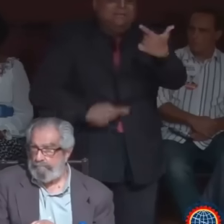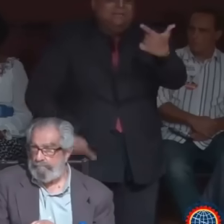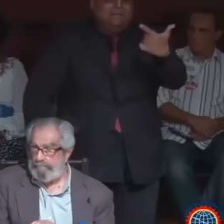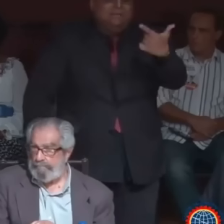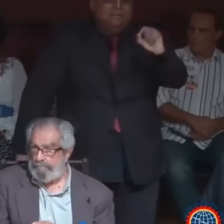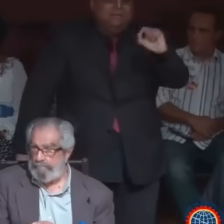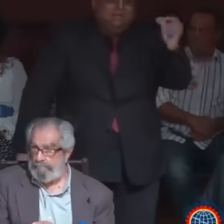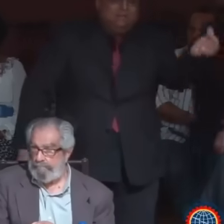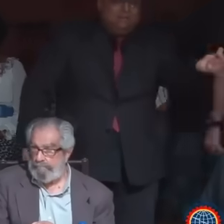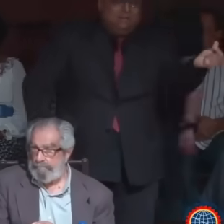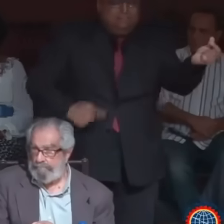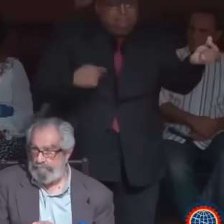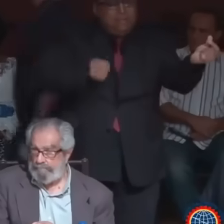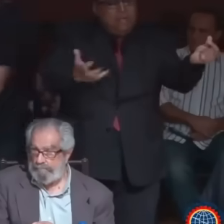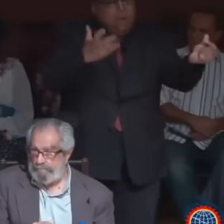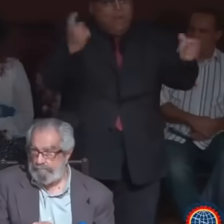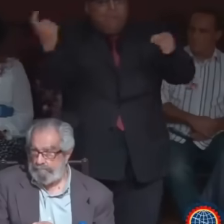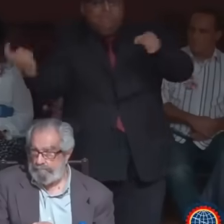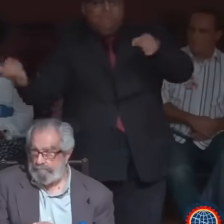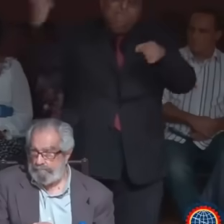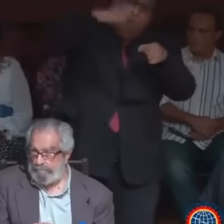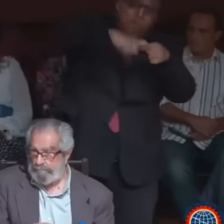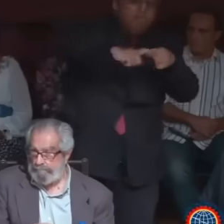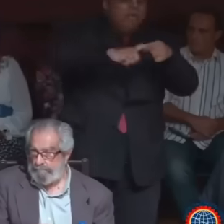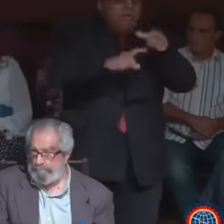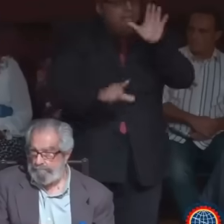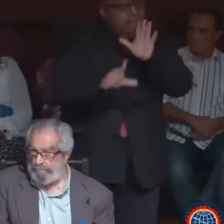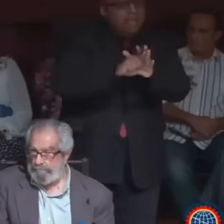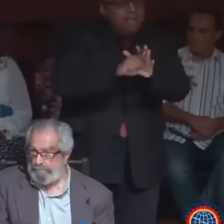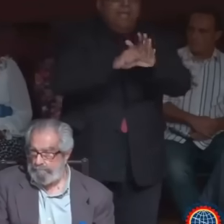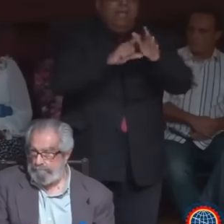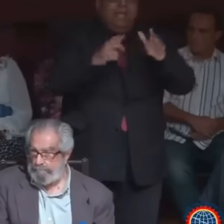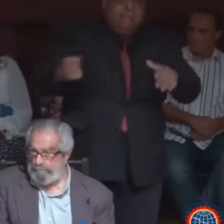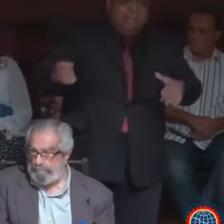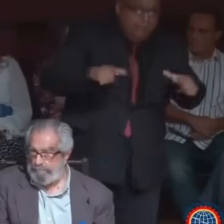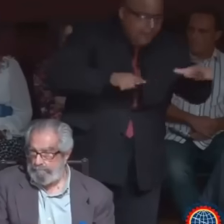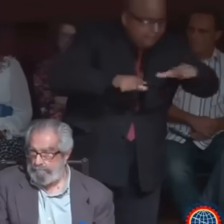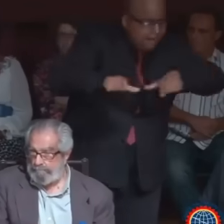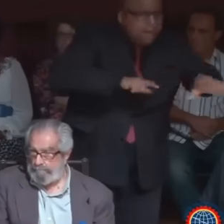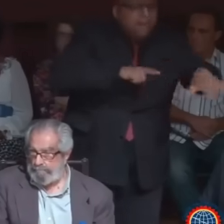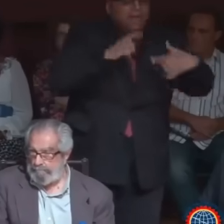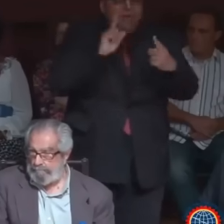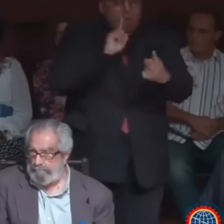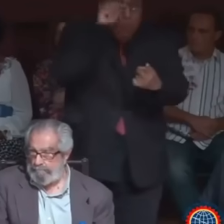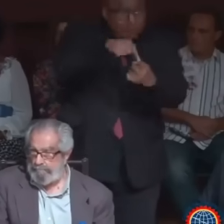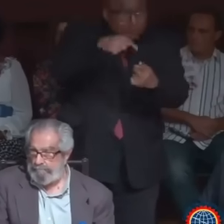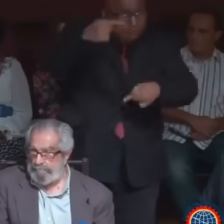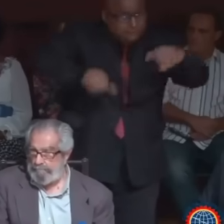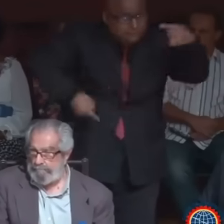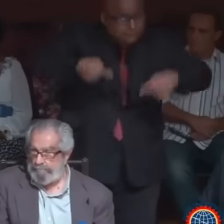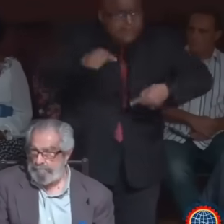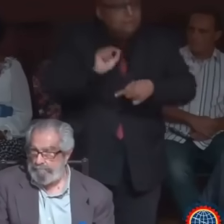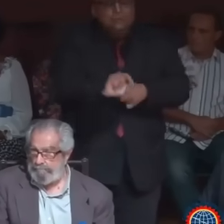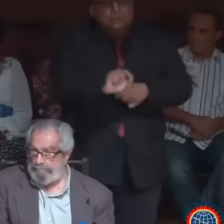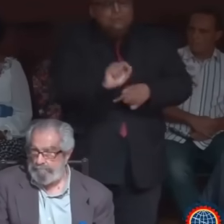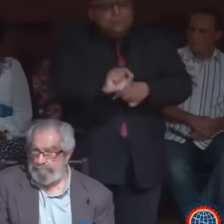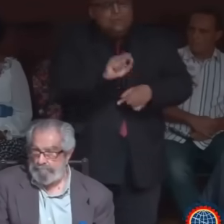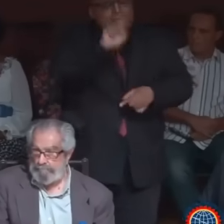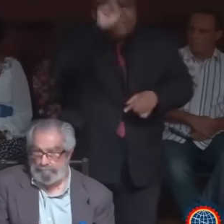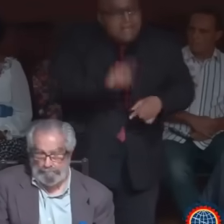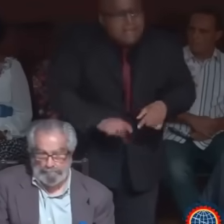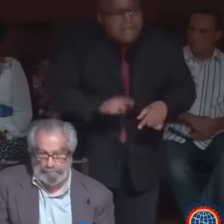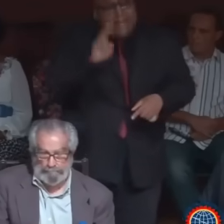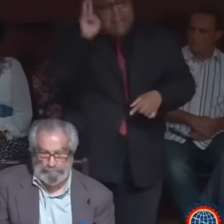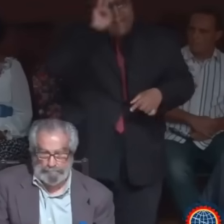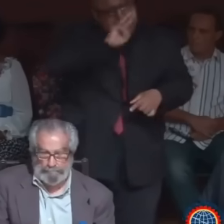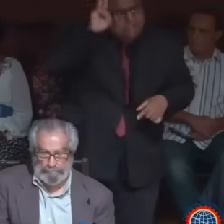Então, é um resgate que está sendo pedido na condução dos debates voltados para o